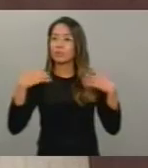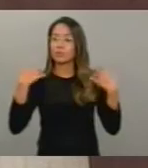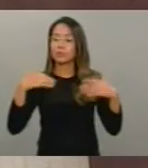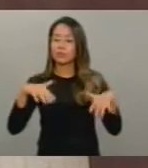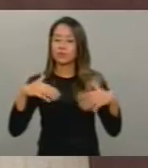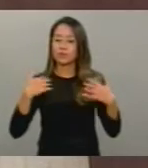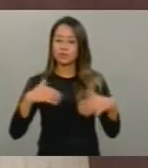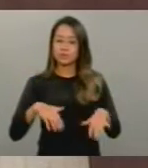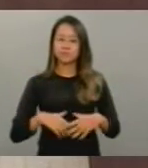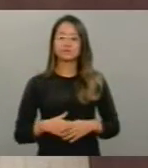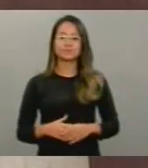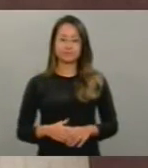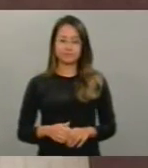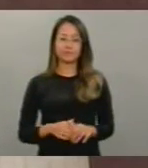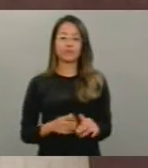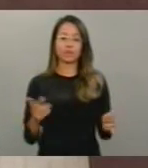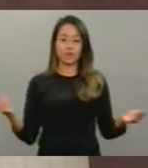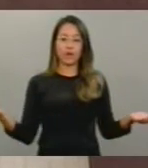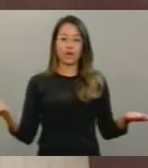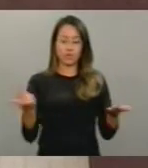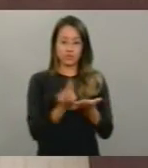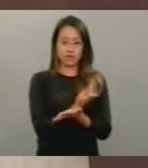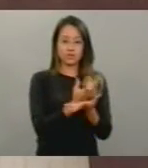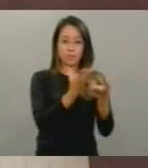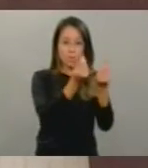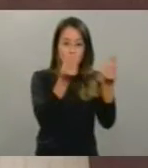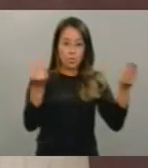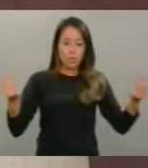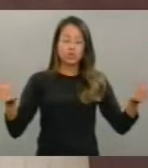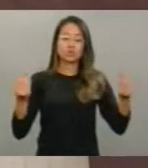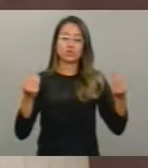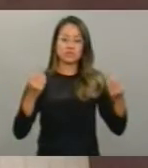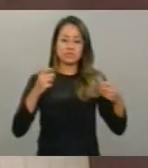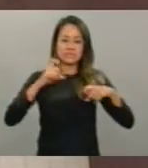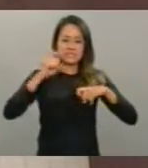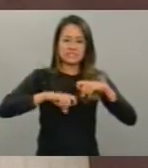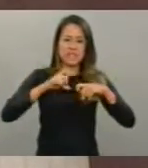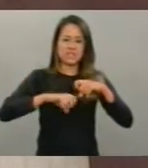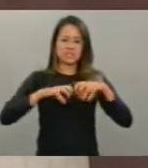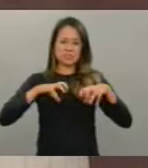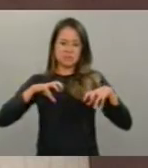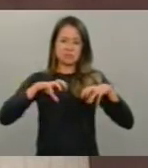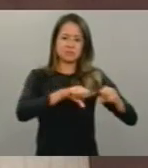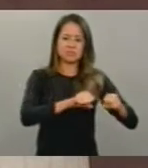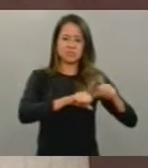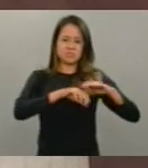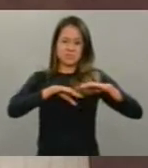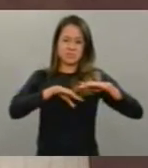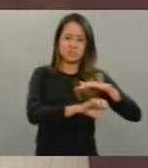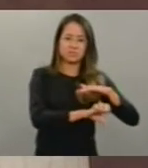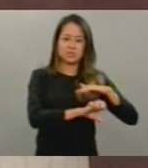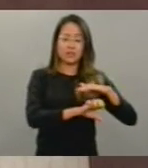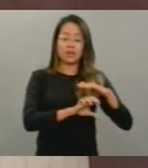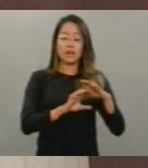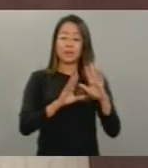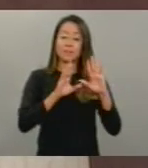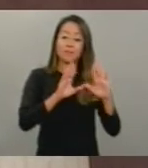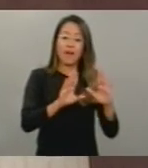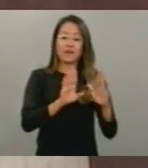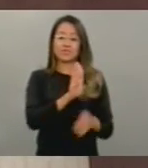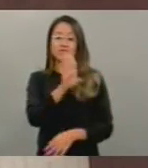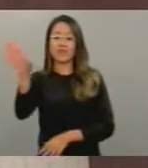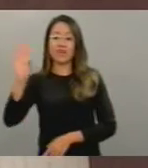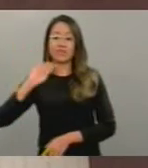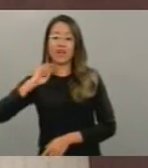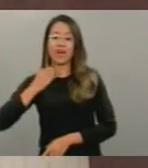de casos acontecidos. Estima-se que 35%, não mais que isso, sejam os